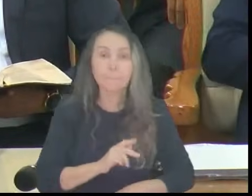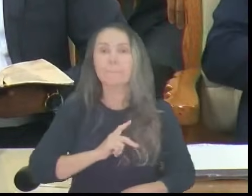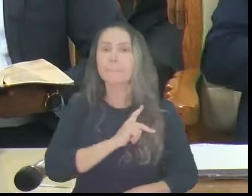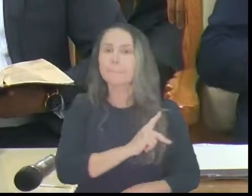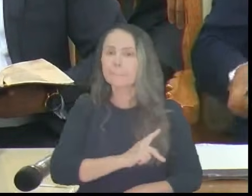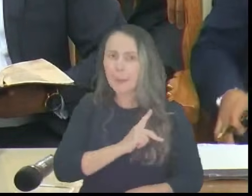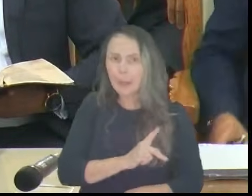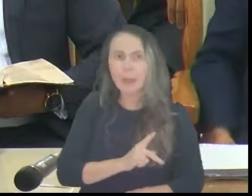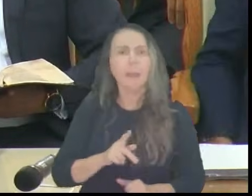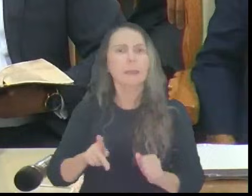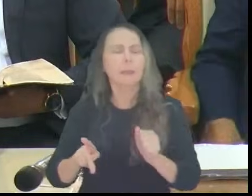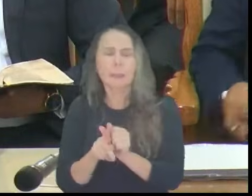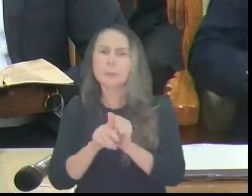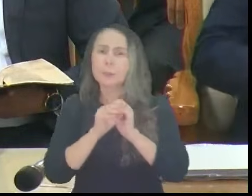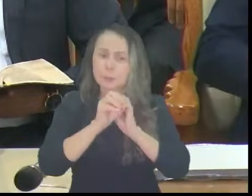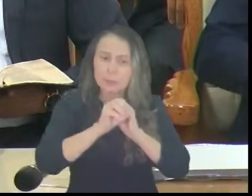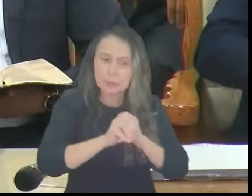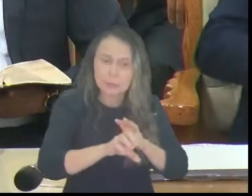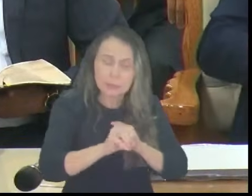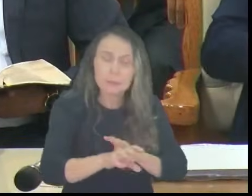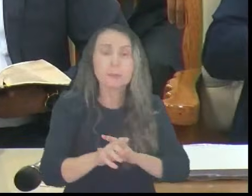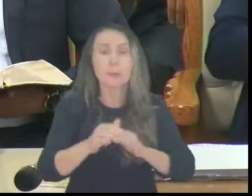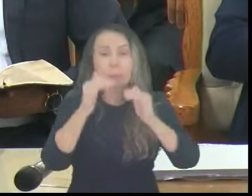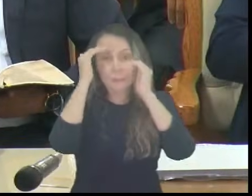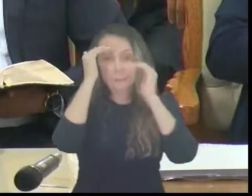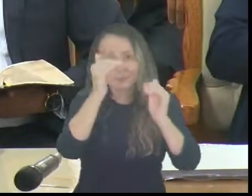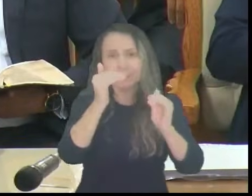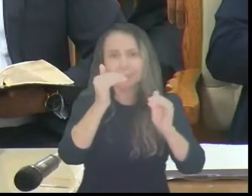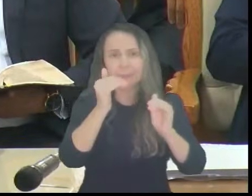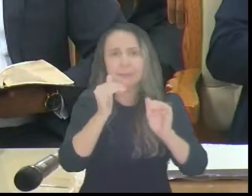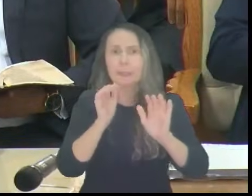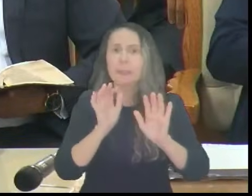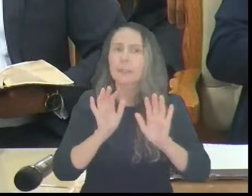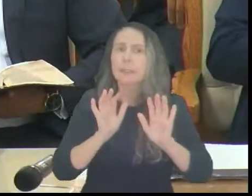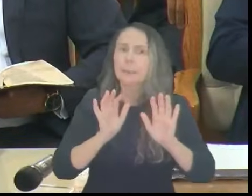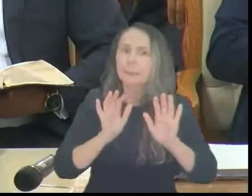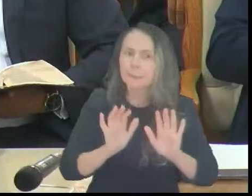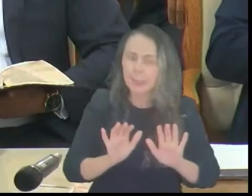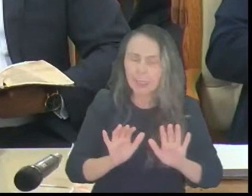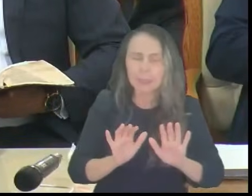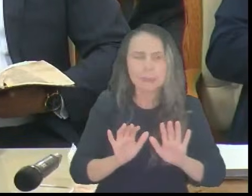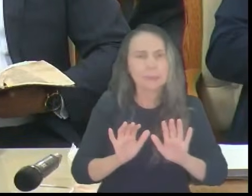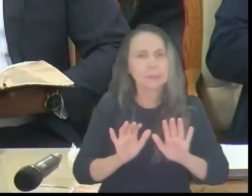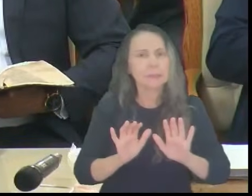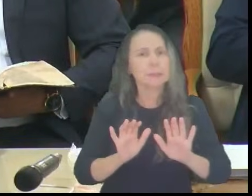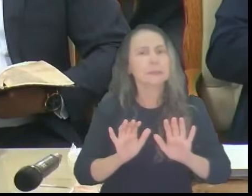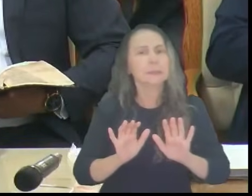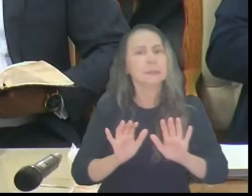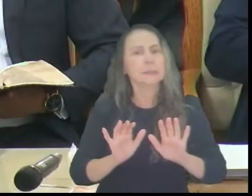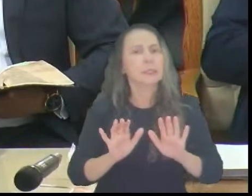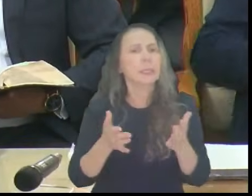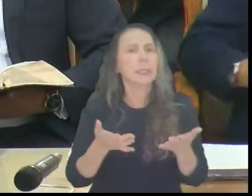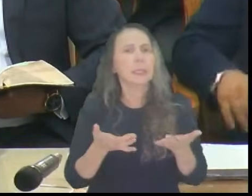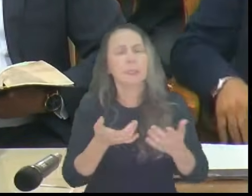Pedro ensinou a obedecer. Mas quando é que nós devemos desobedecer às autoridades? Quando é?